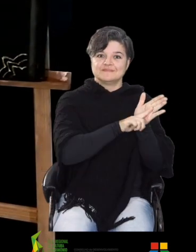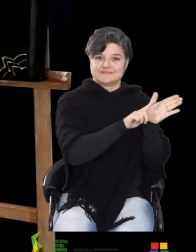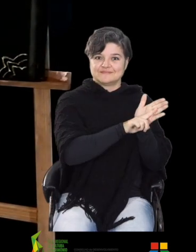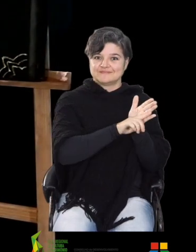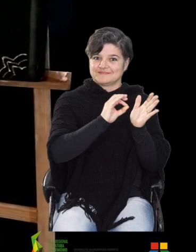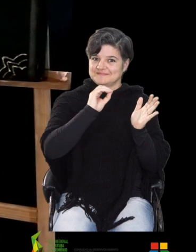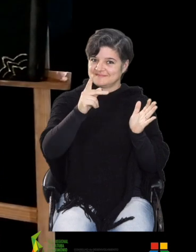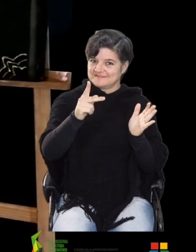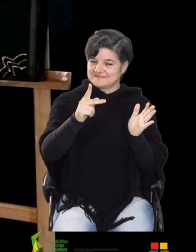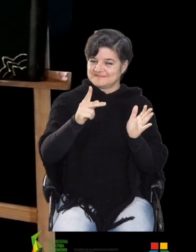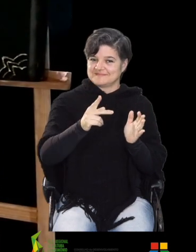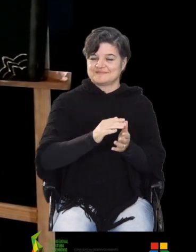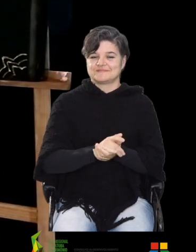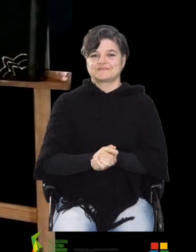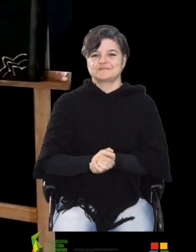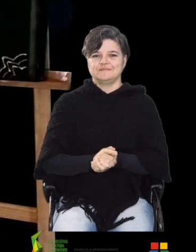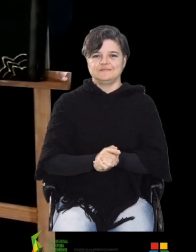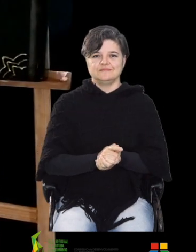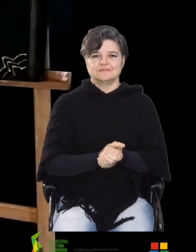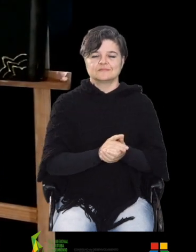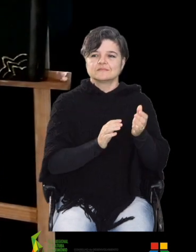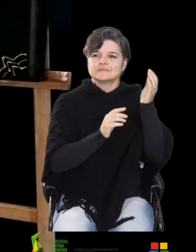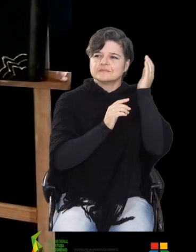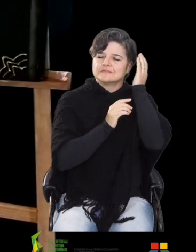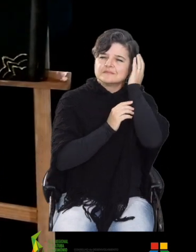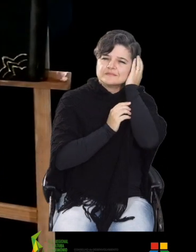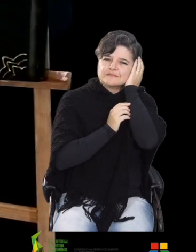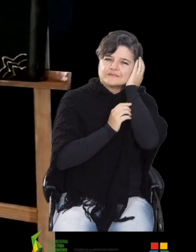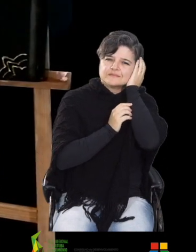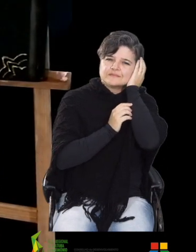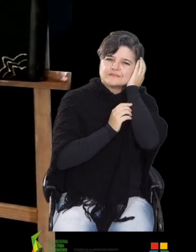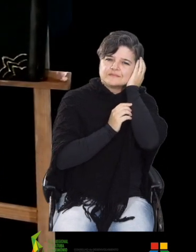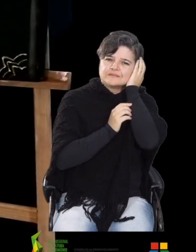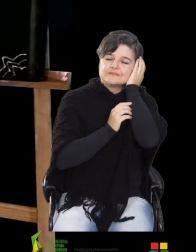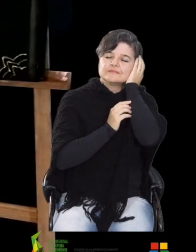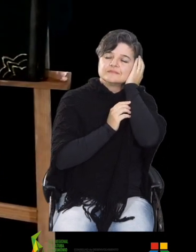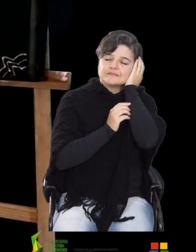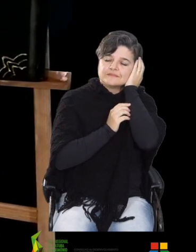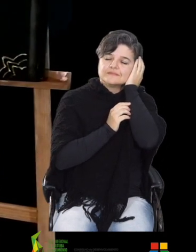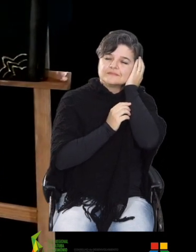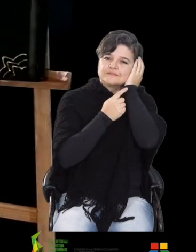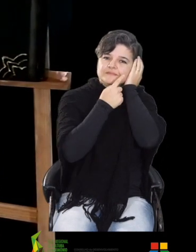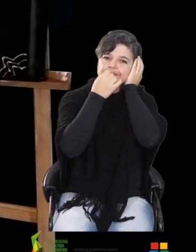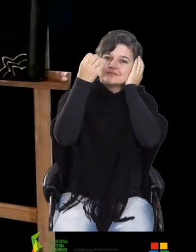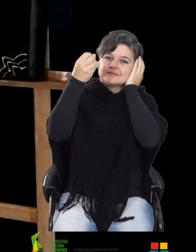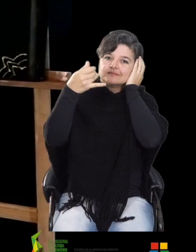o hum hum